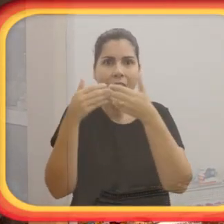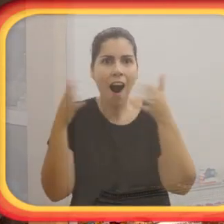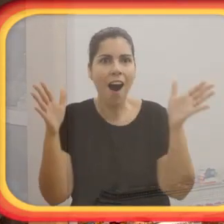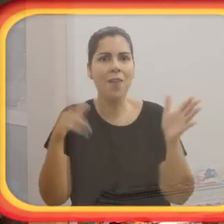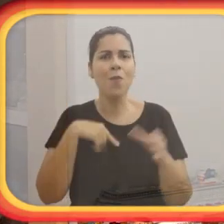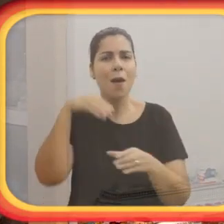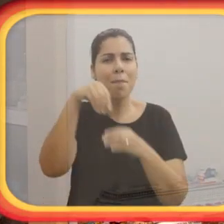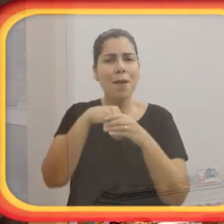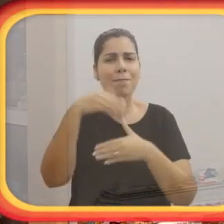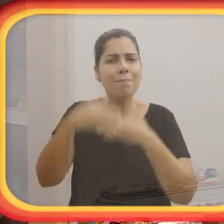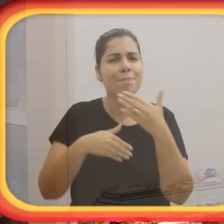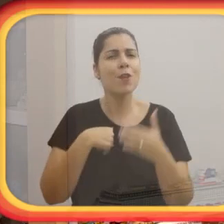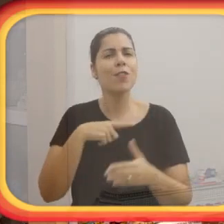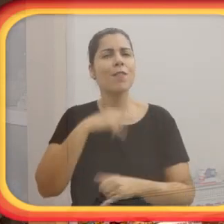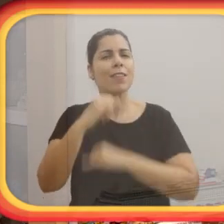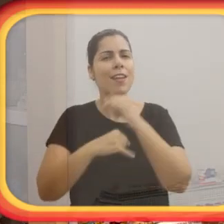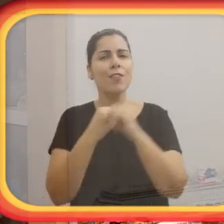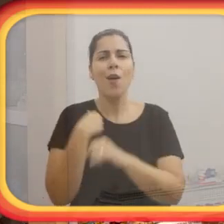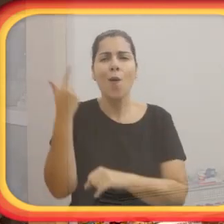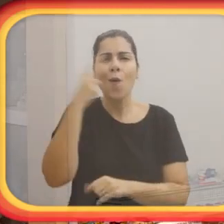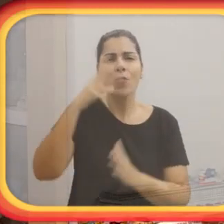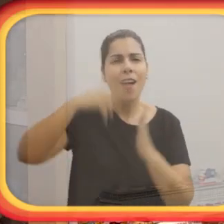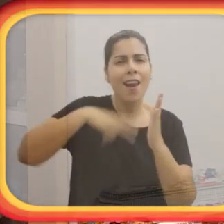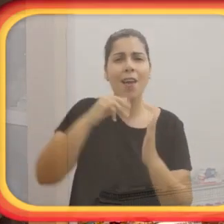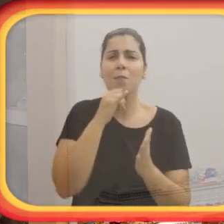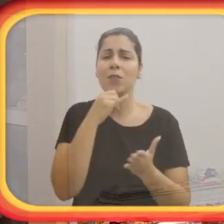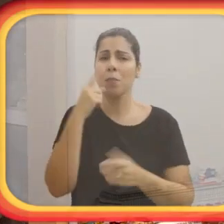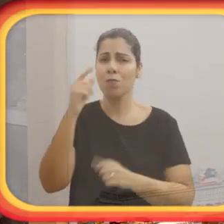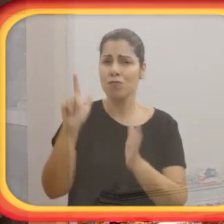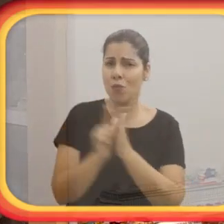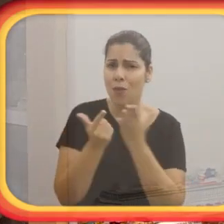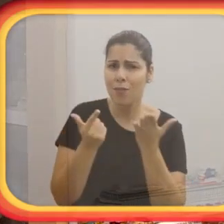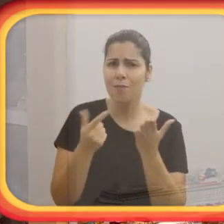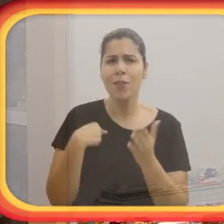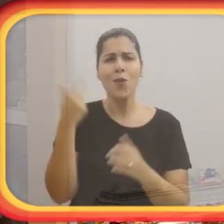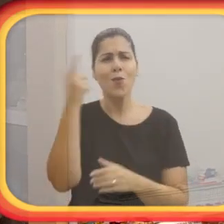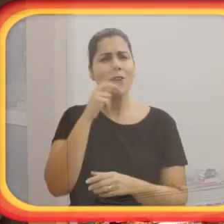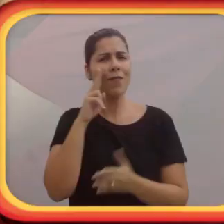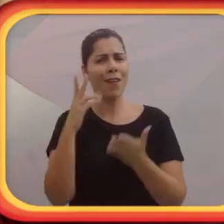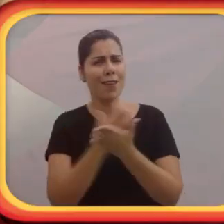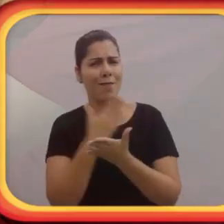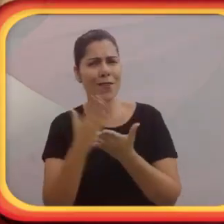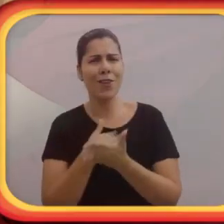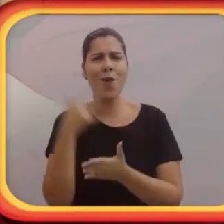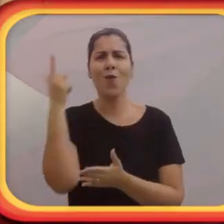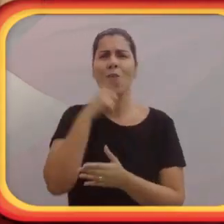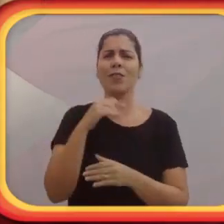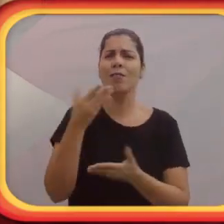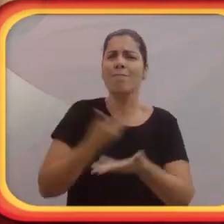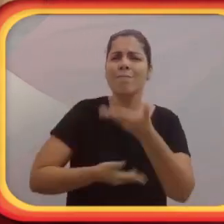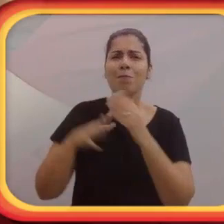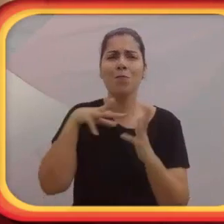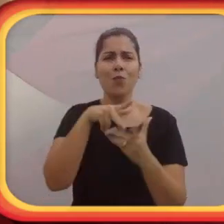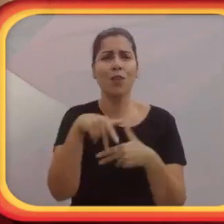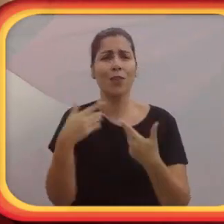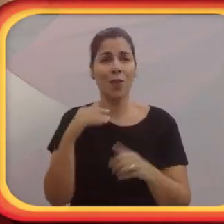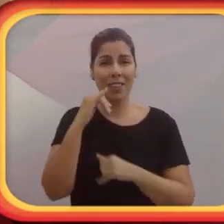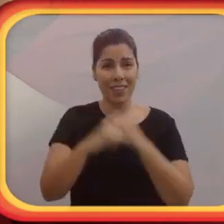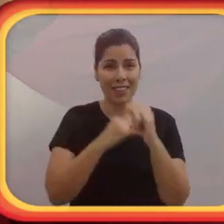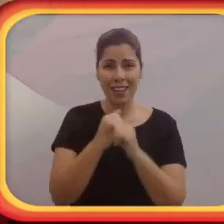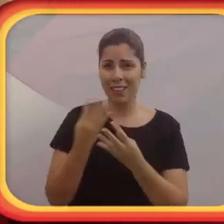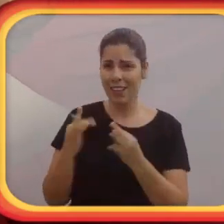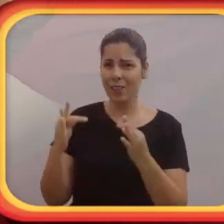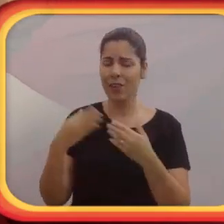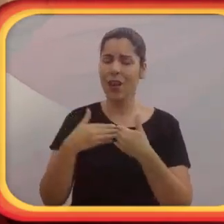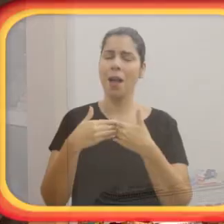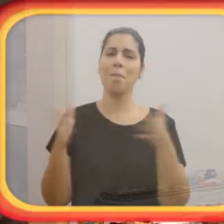a internet me abriu essa porta. A partir do momento que eu tive internet, eu consegui ler, por exemplo, um jornal. Eu consegui ver uma revista, eu consegui